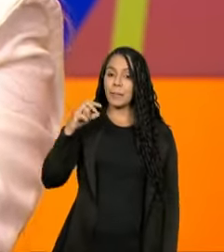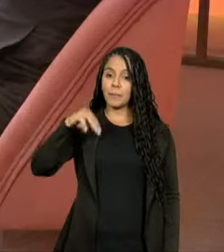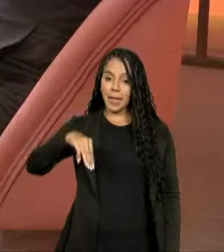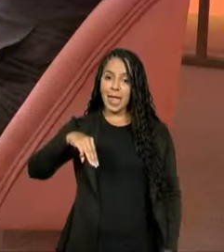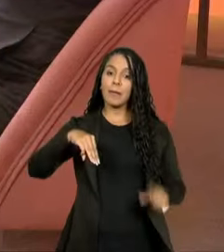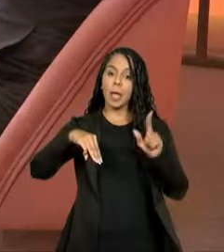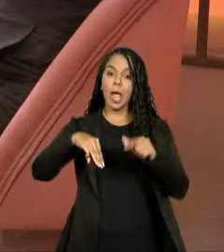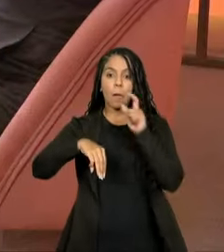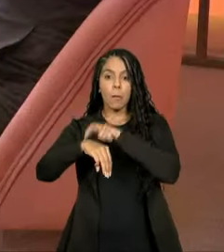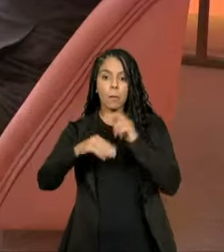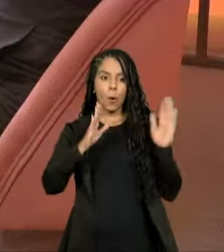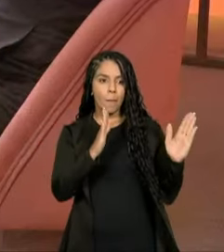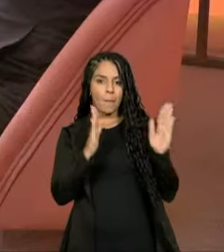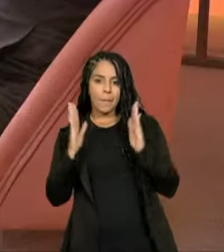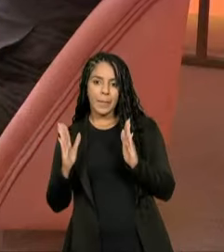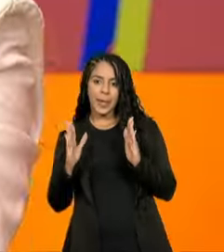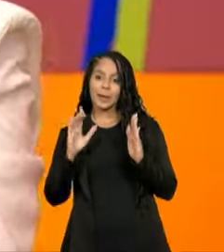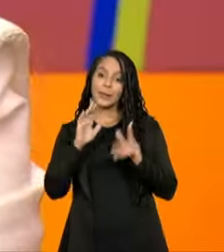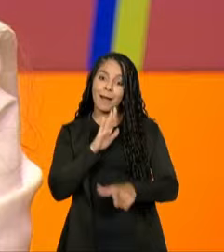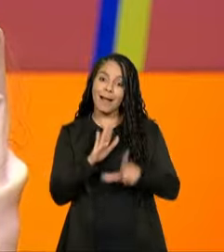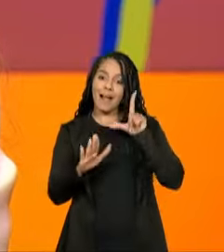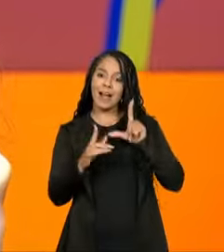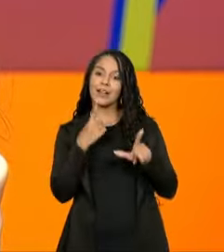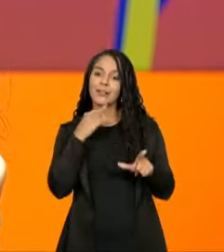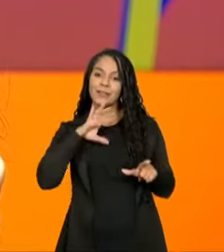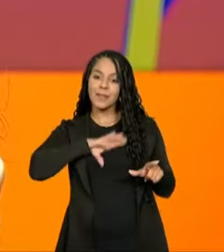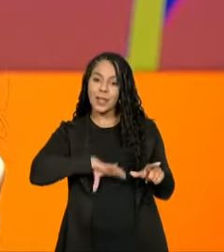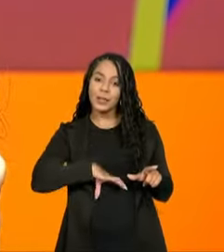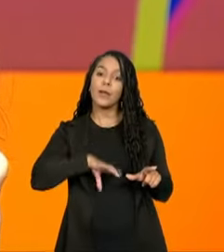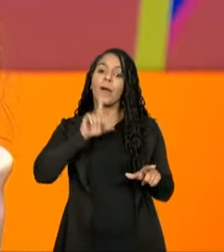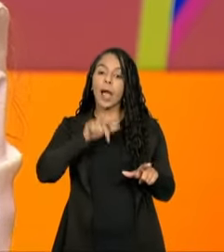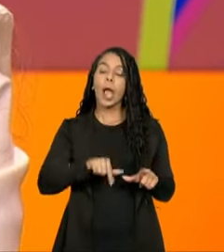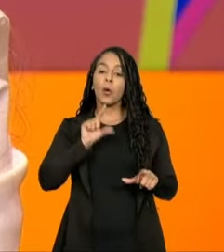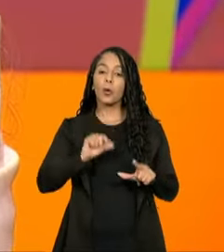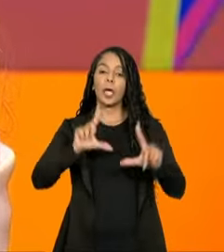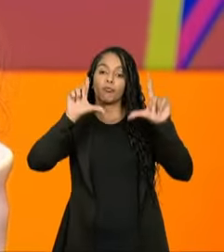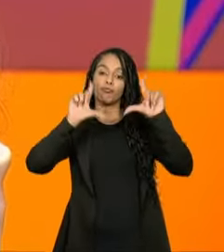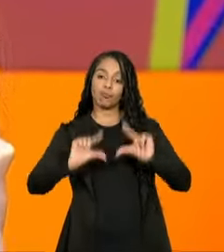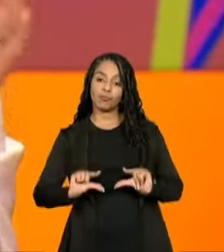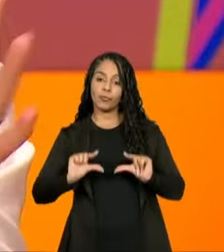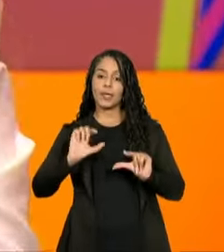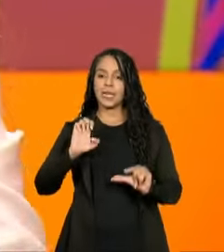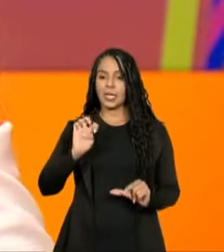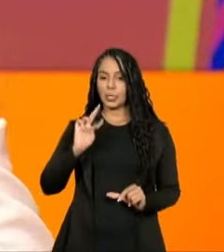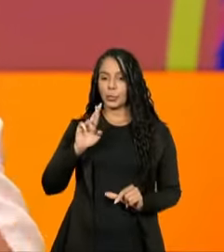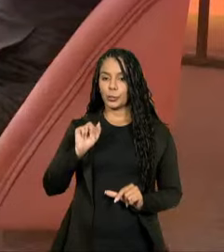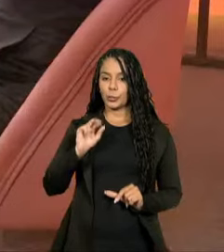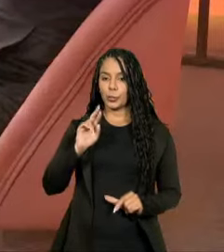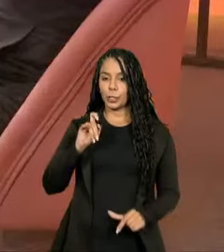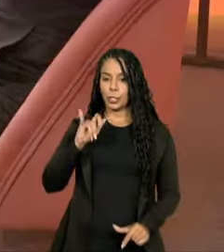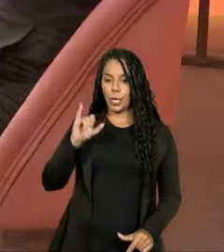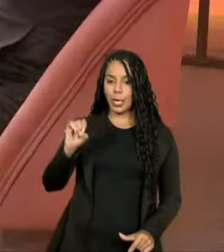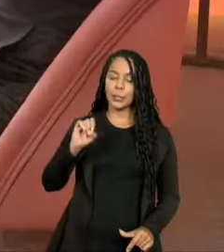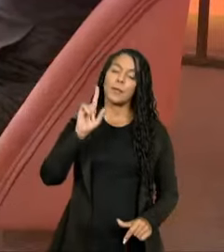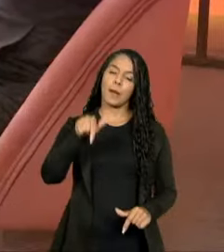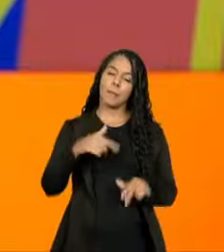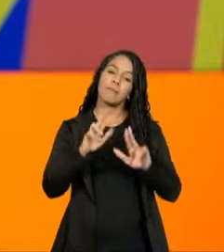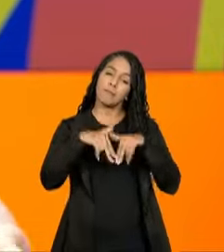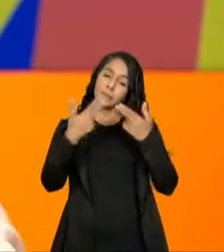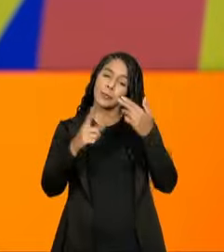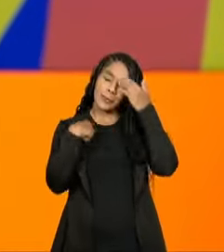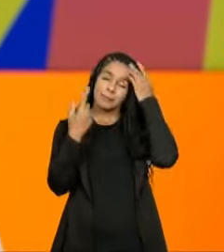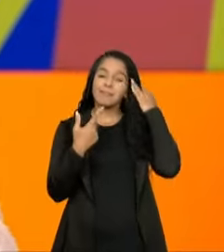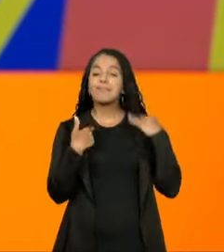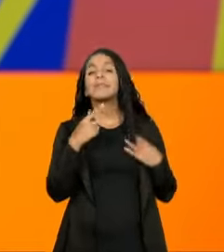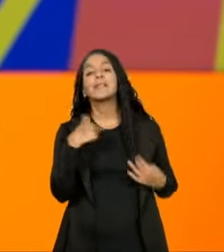gente vai ter ali, o período pré-menstrual é um período de rebaixamento estrogênico. O pós-parto, marcado por aquele... Por isso que a gente fica louca na TPM, né? Por isso que a